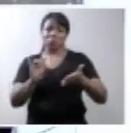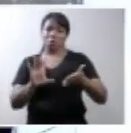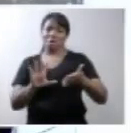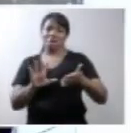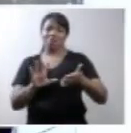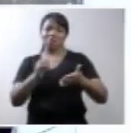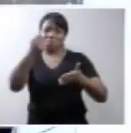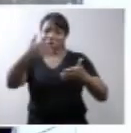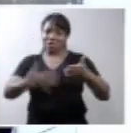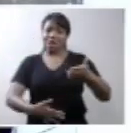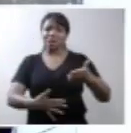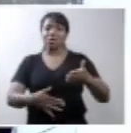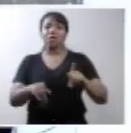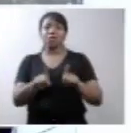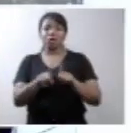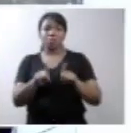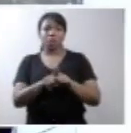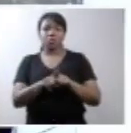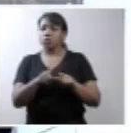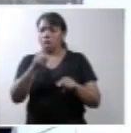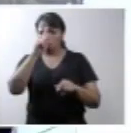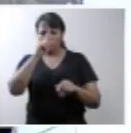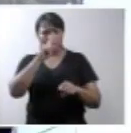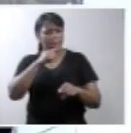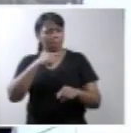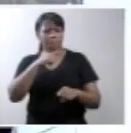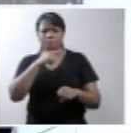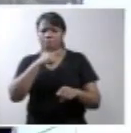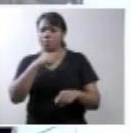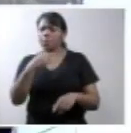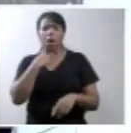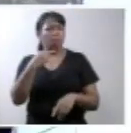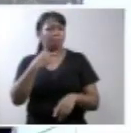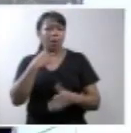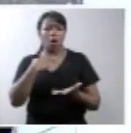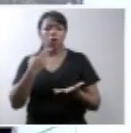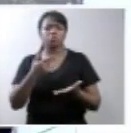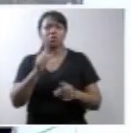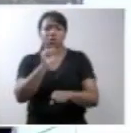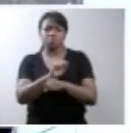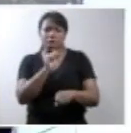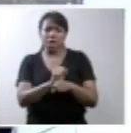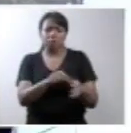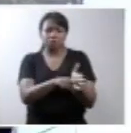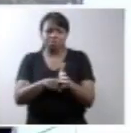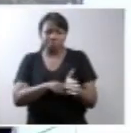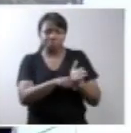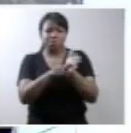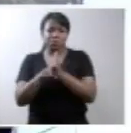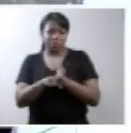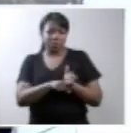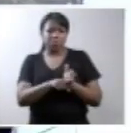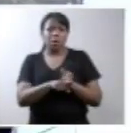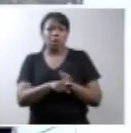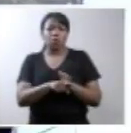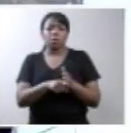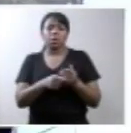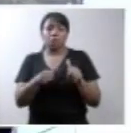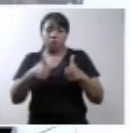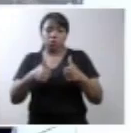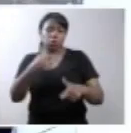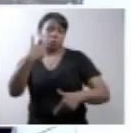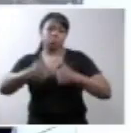fez o primeiro beb de proveta adverti que não se esperar dos cientistas orientação moral sobre as